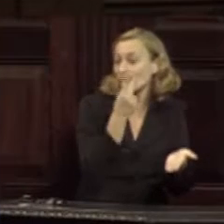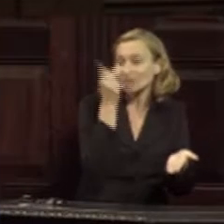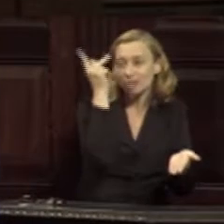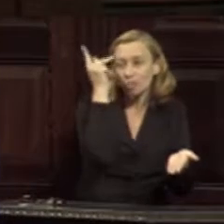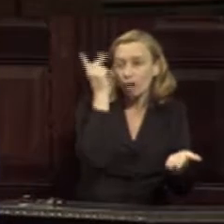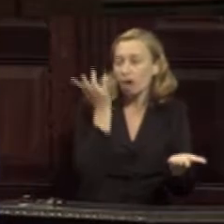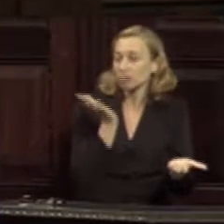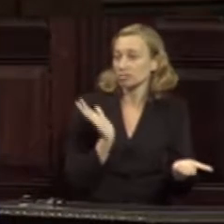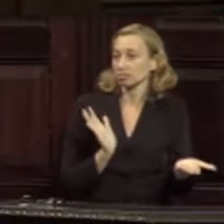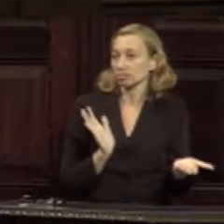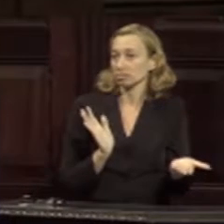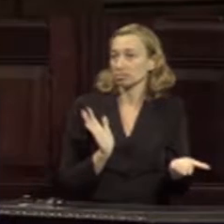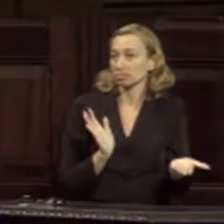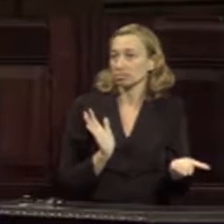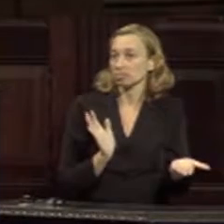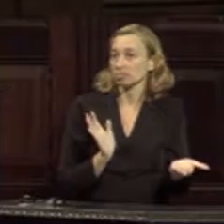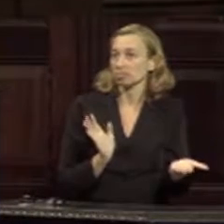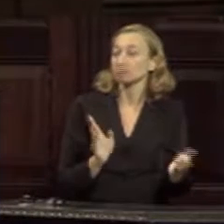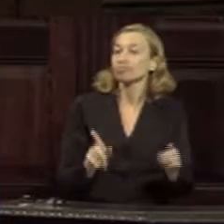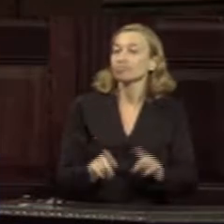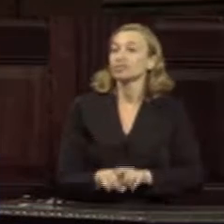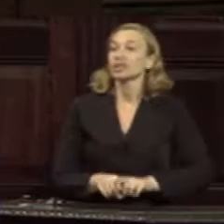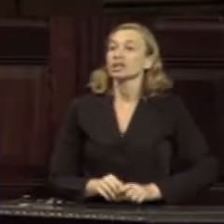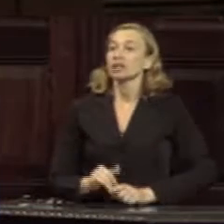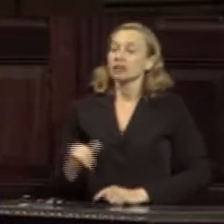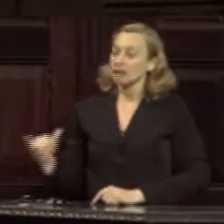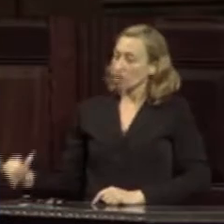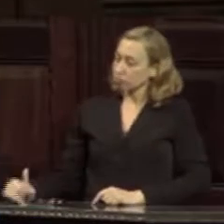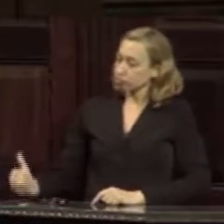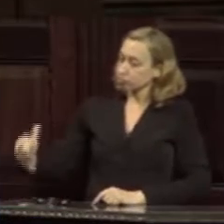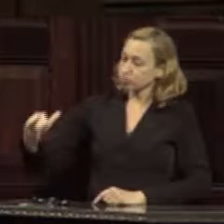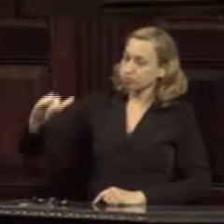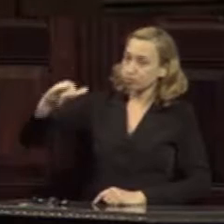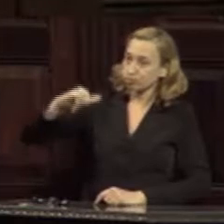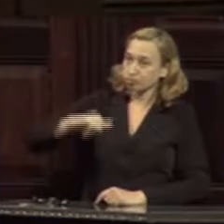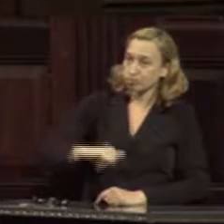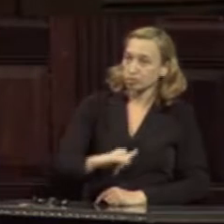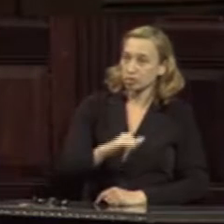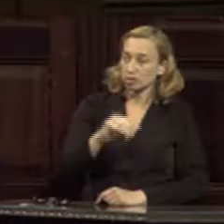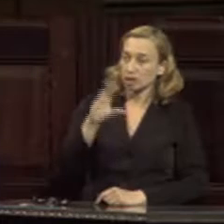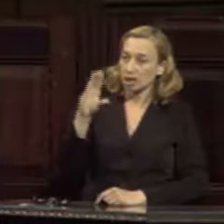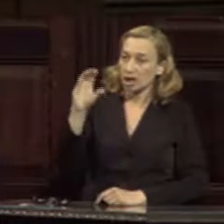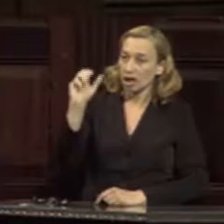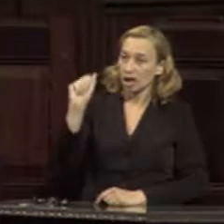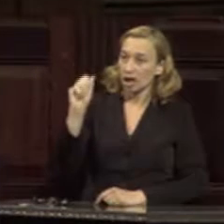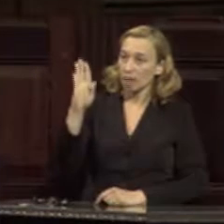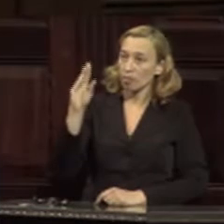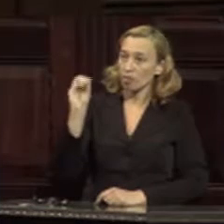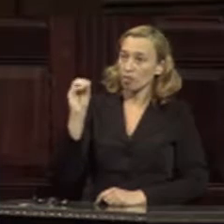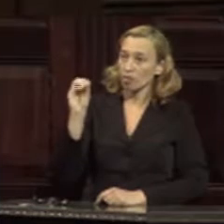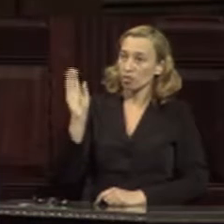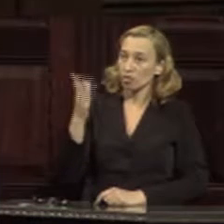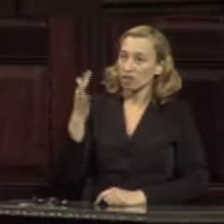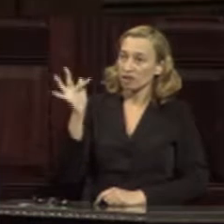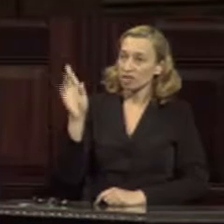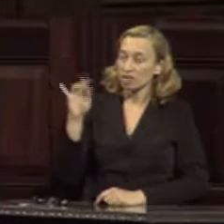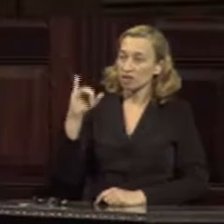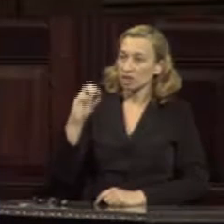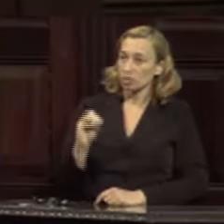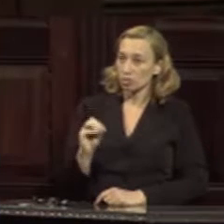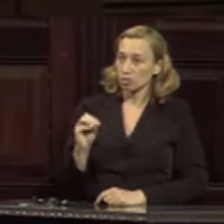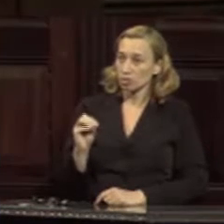Forno, e o aeroporto de Cabo Frio. A principal atividade do aeroporto de Cabo Frio é